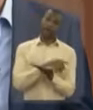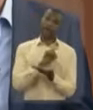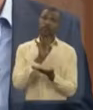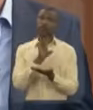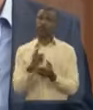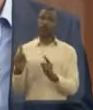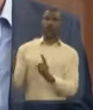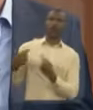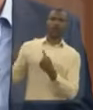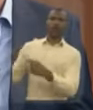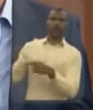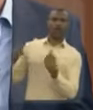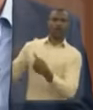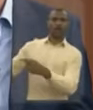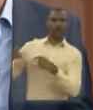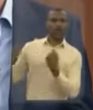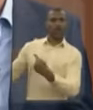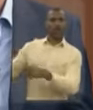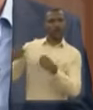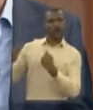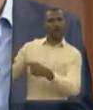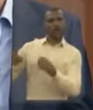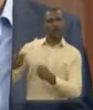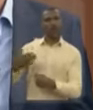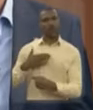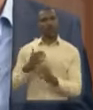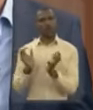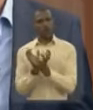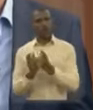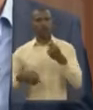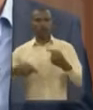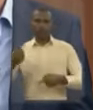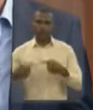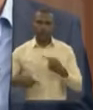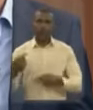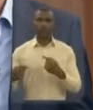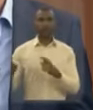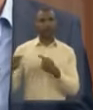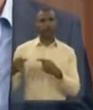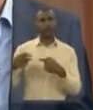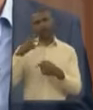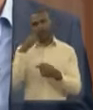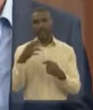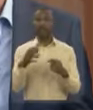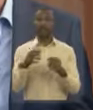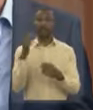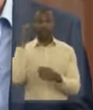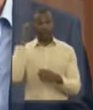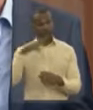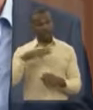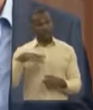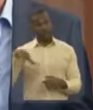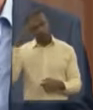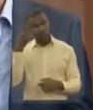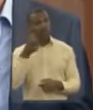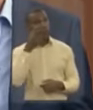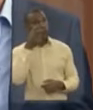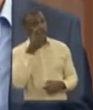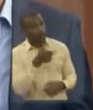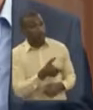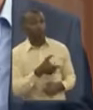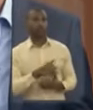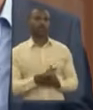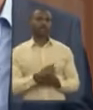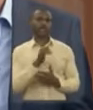só me atacando me atacando o meu partido me atacando a sua cidade as pessoas estão observando não adianta usar esse tipo de